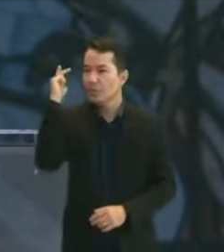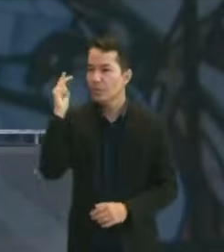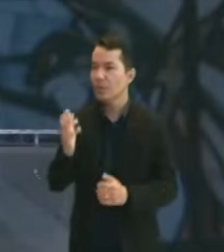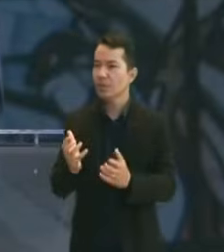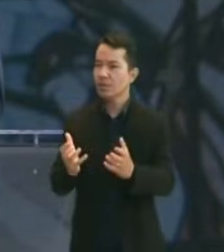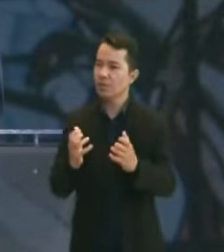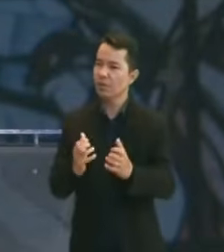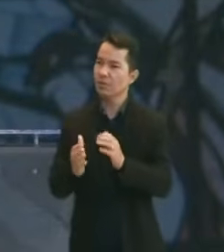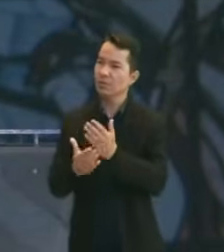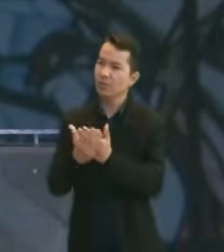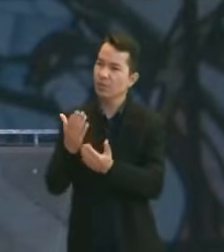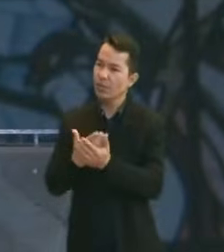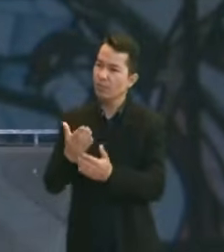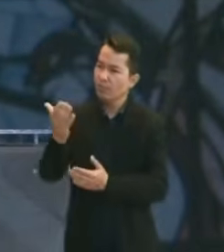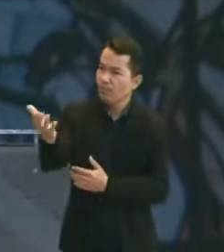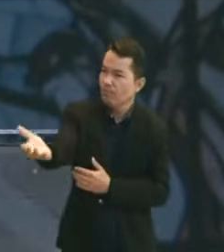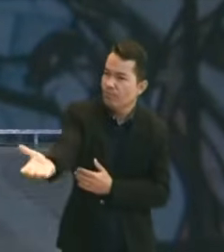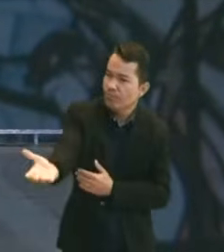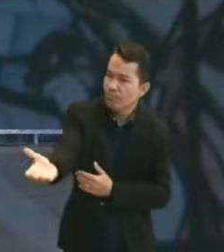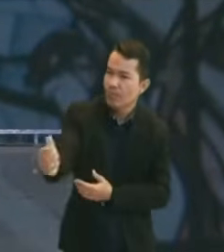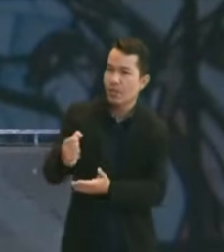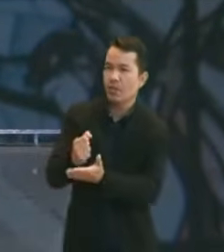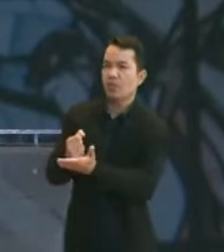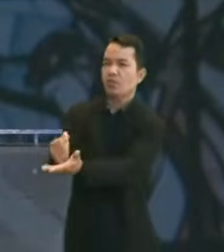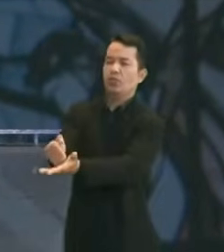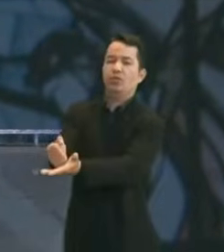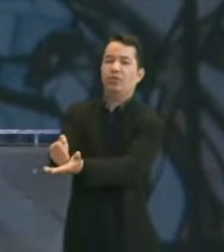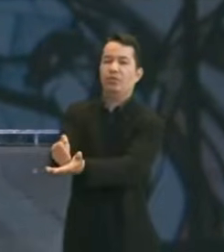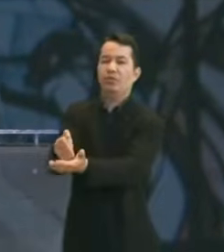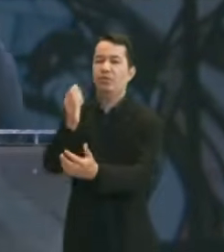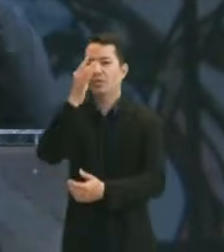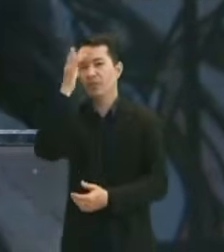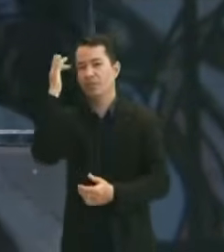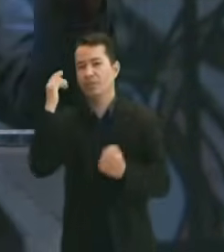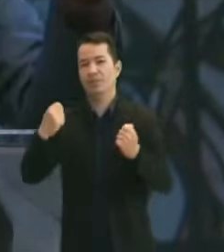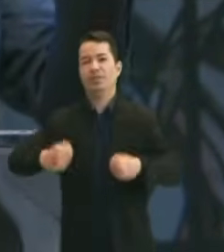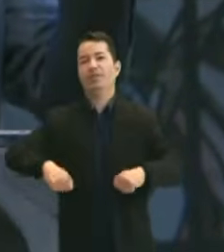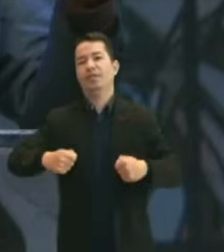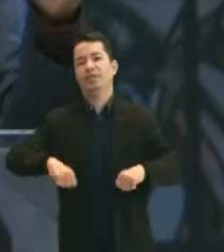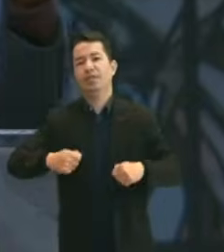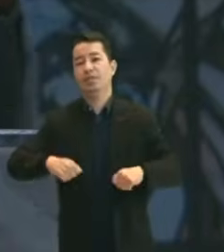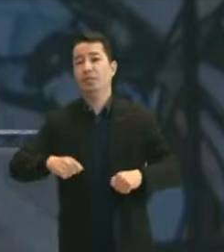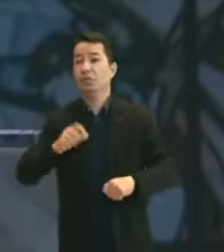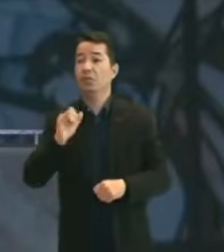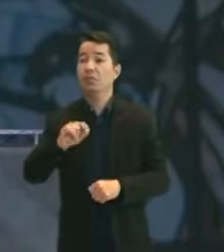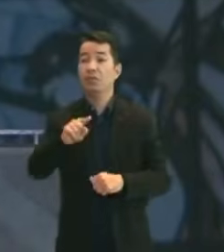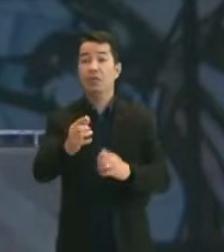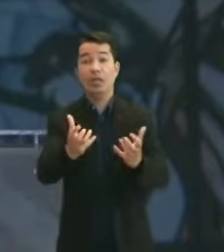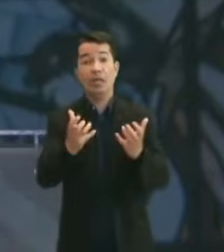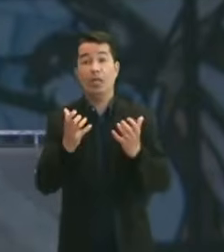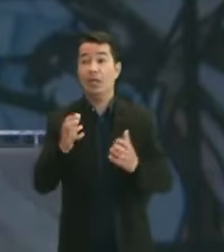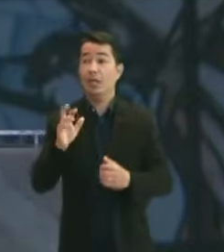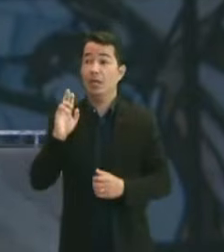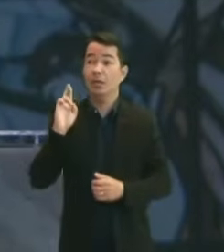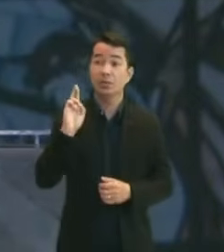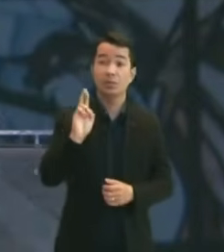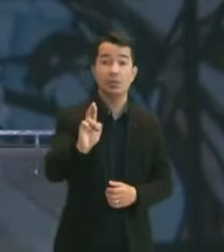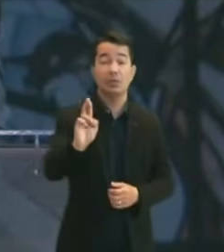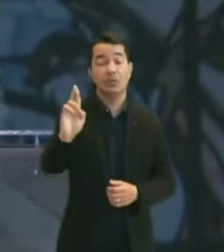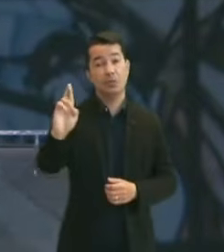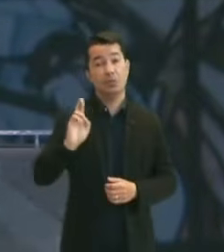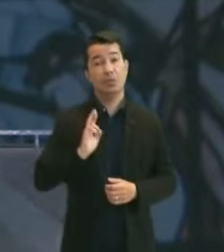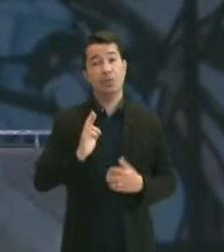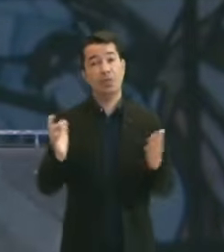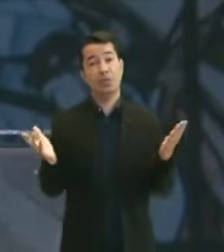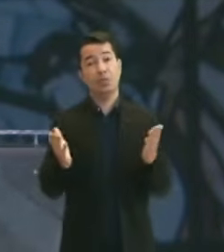mão estendida para alguém que precisa. Se você deseja responder a essa mensagem dessa forma, eu quero te convidar a se colocar